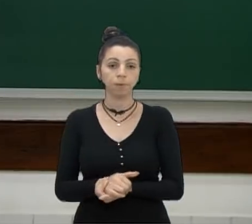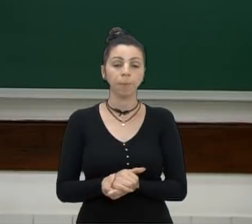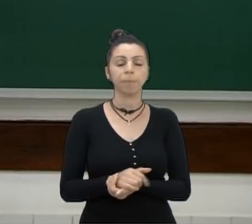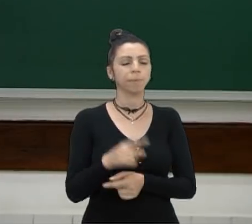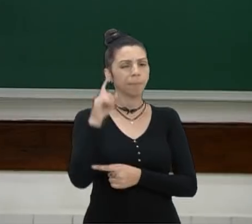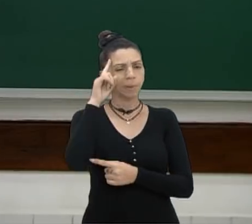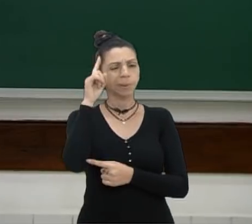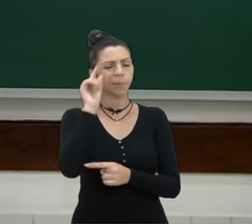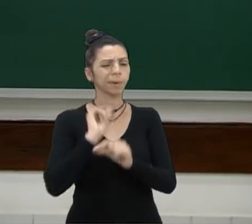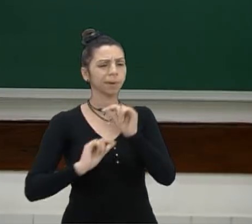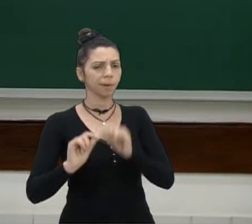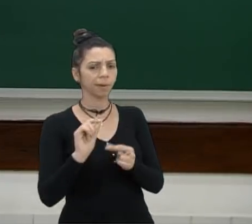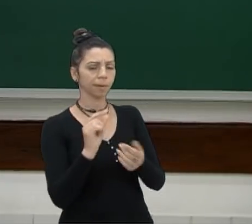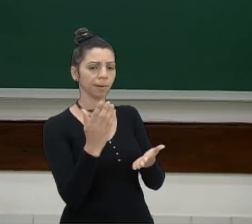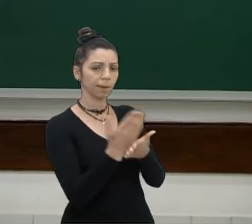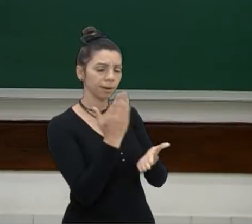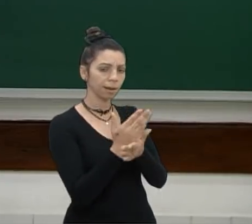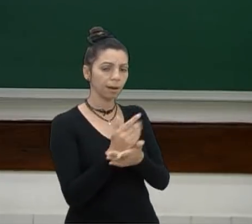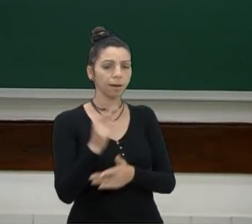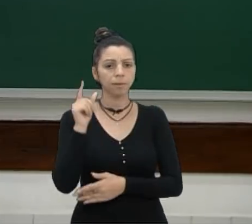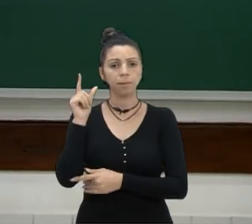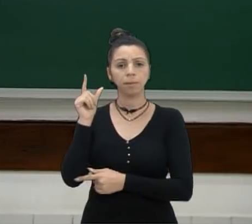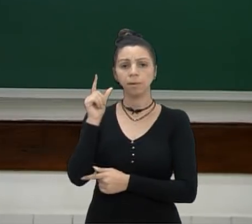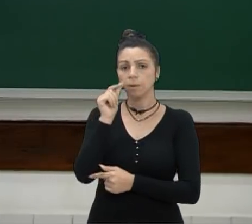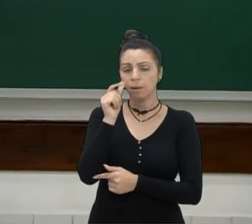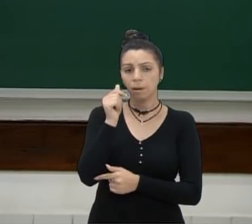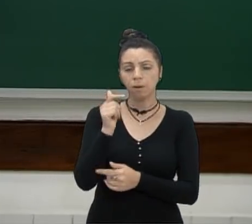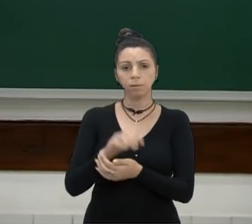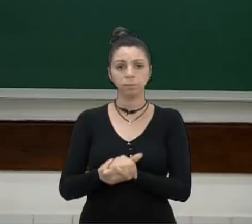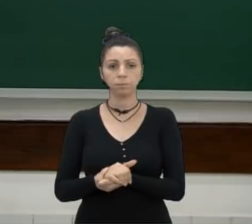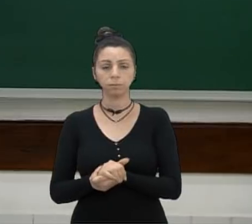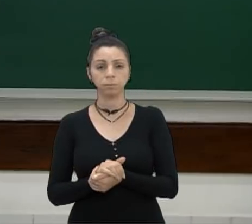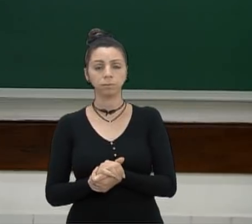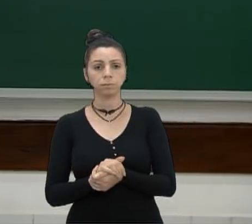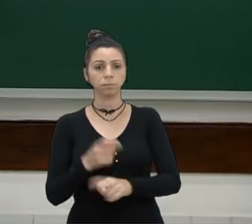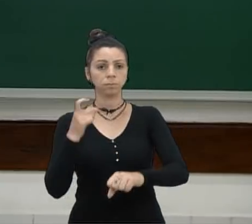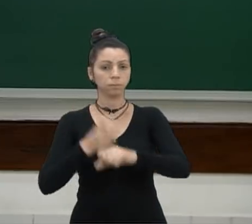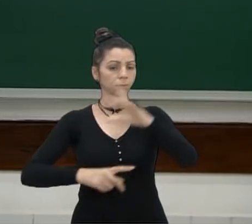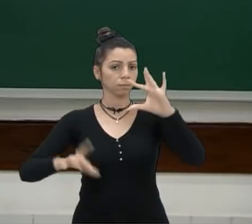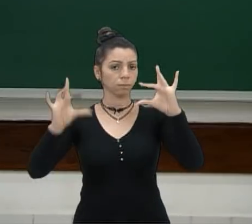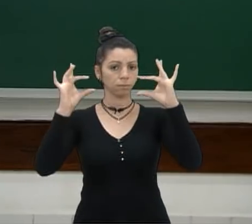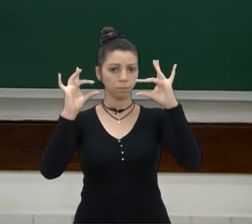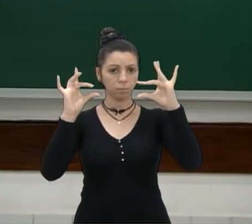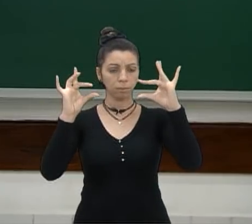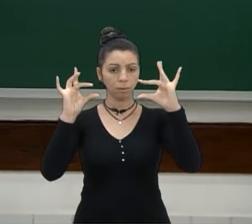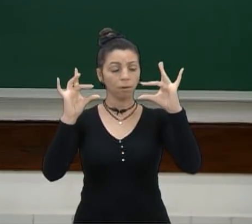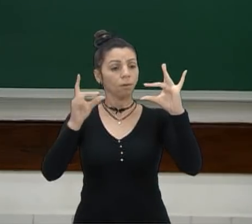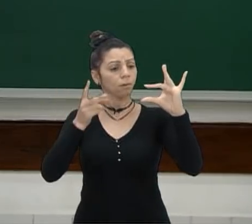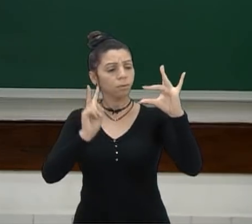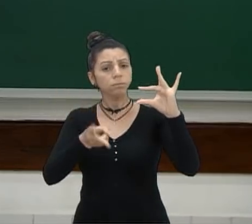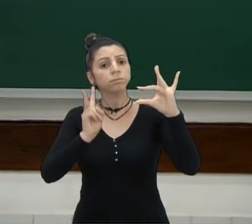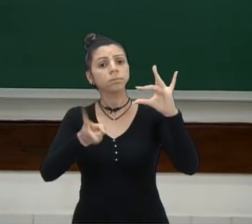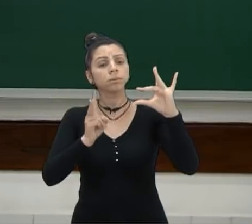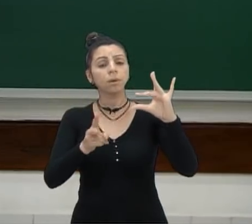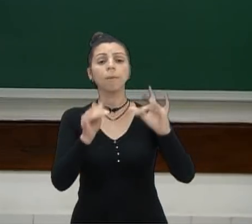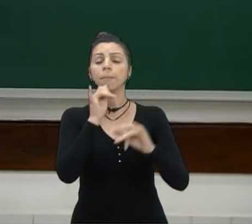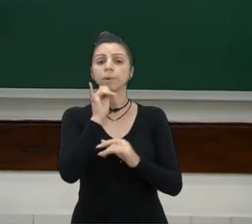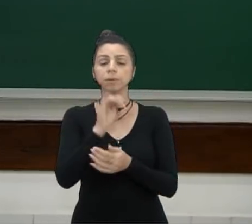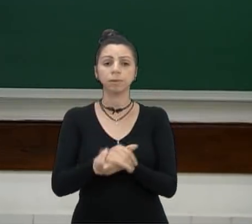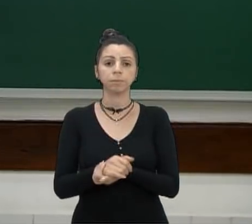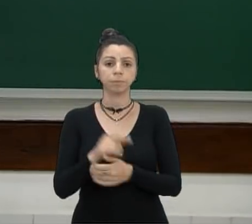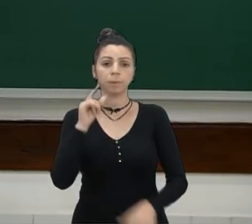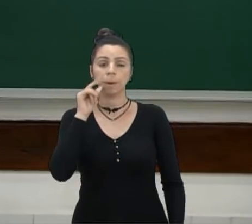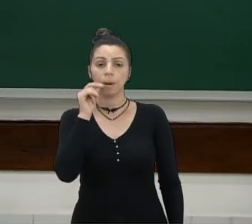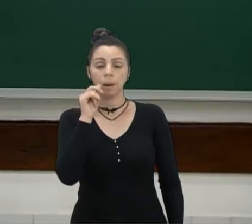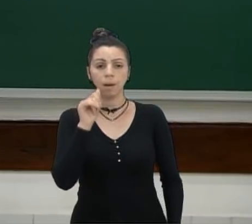lápis, pensa no teu celular, pensa num objeto sólido. A forma dele é a mesma. Se você deixar esse lápis em cima de uma